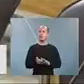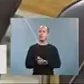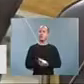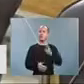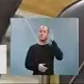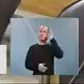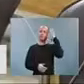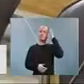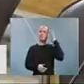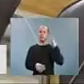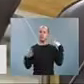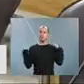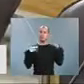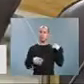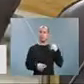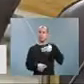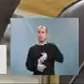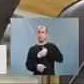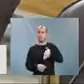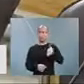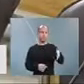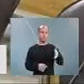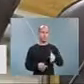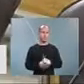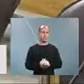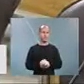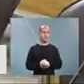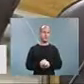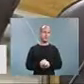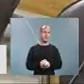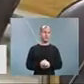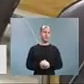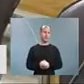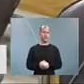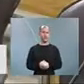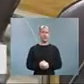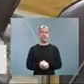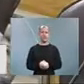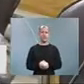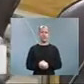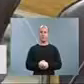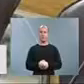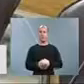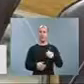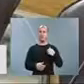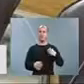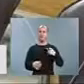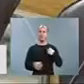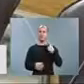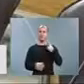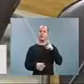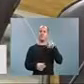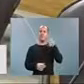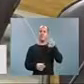turistas que estão visitando a Praia de Pipa, quando sai, a primeira coisa que ele vai dizer, não volto mais nunca aqui,